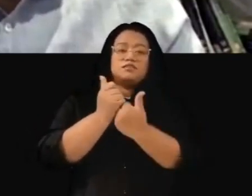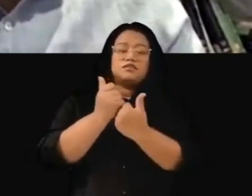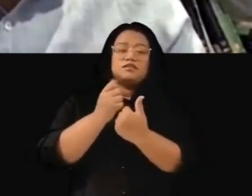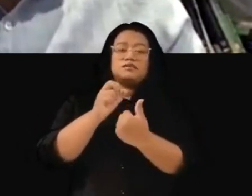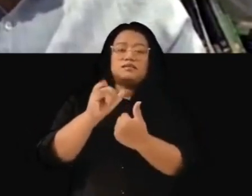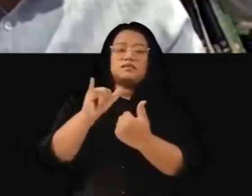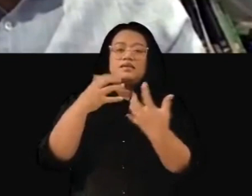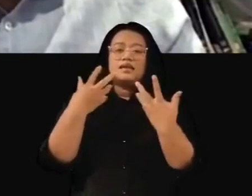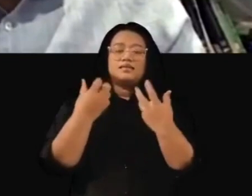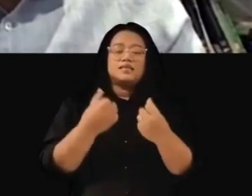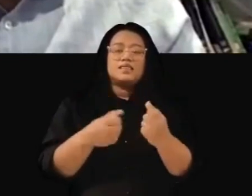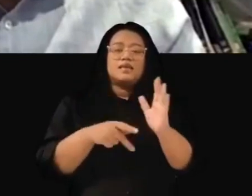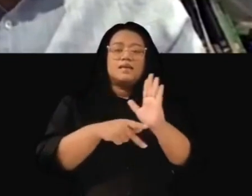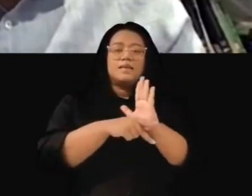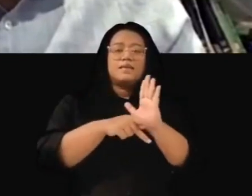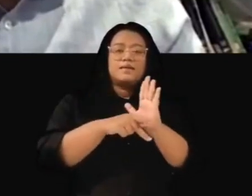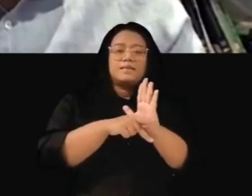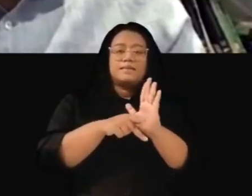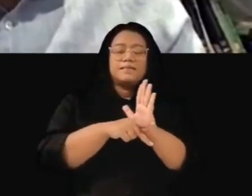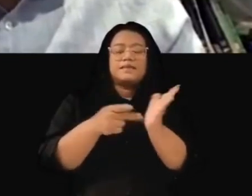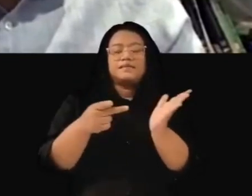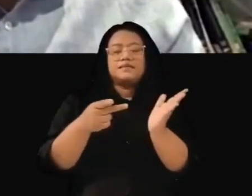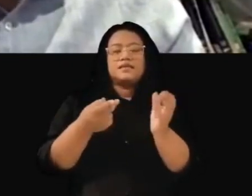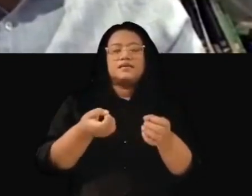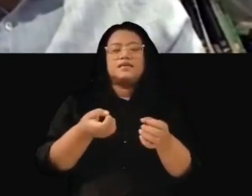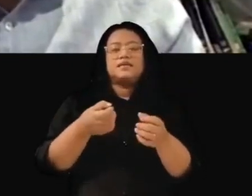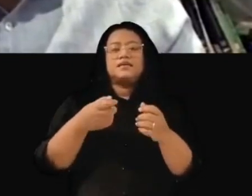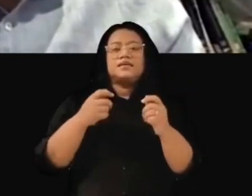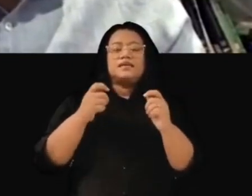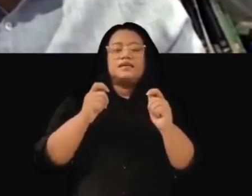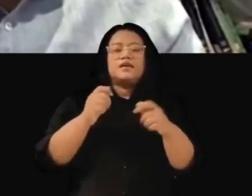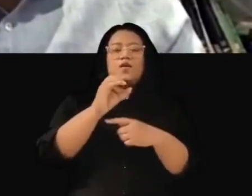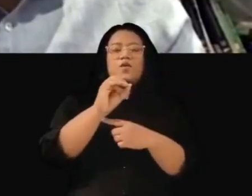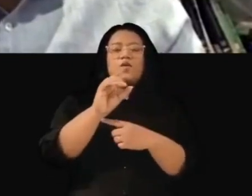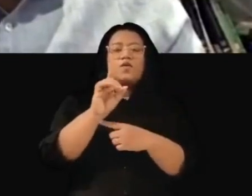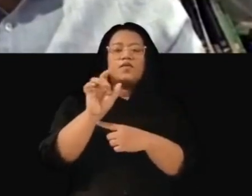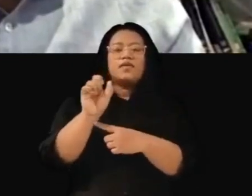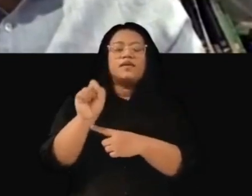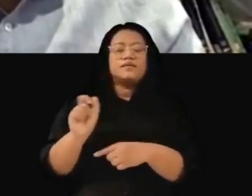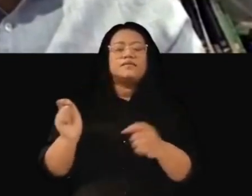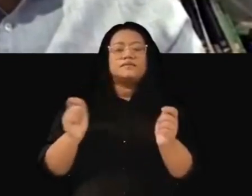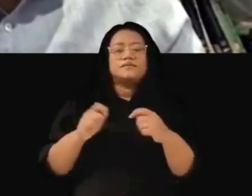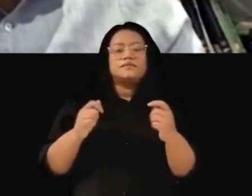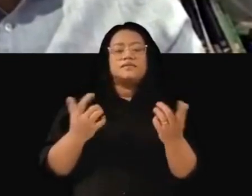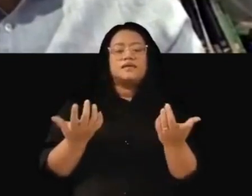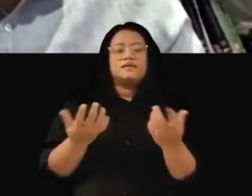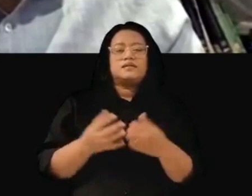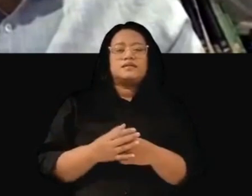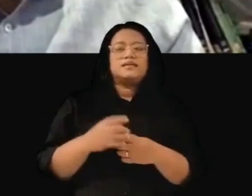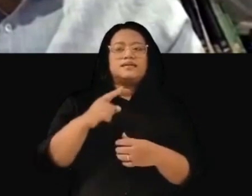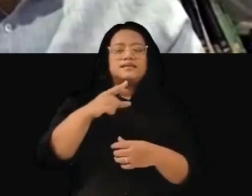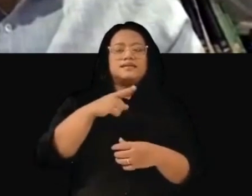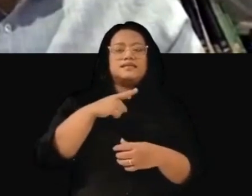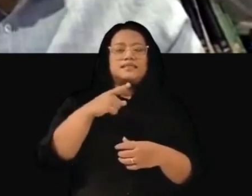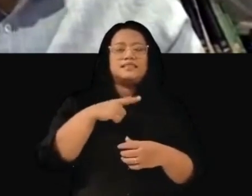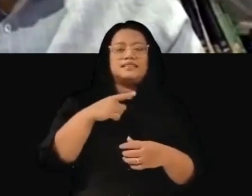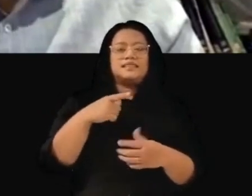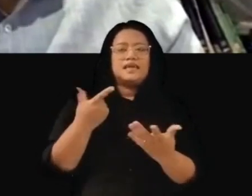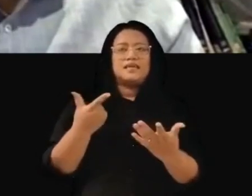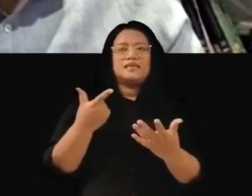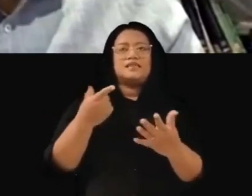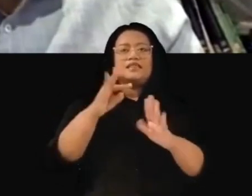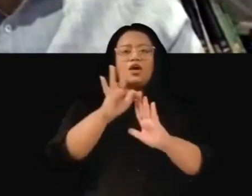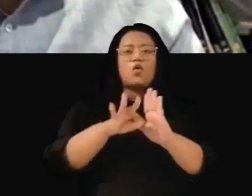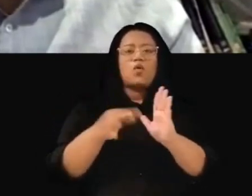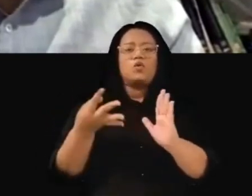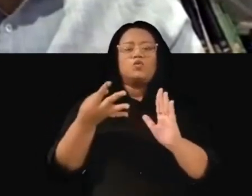né, em suas manifestações, né, dos ODS. Acho que teria aí um vasto e importante lastro jurídico, teórico,